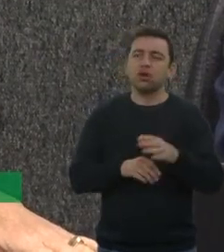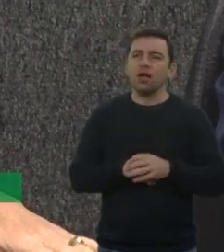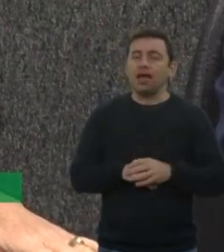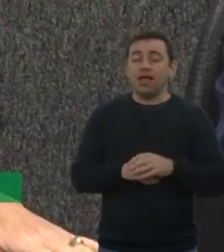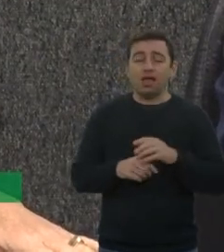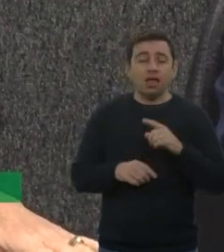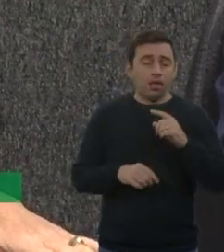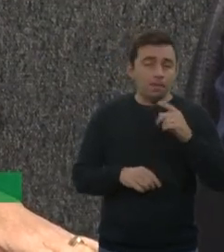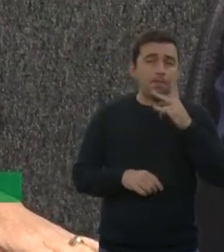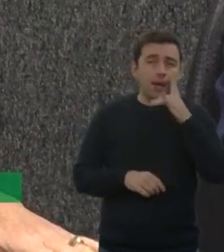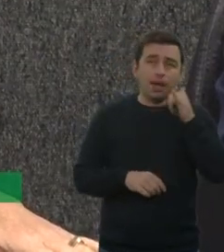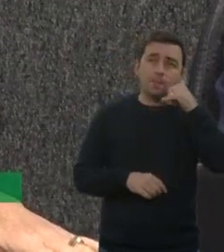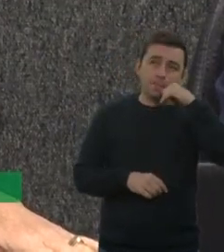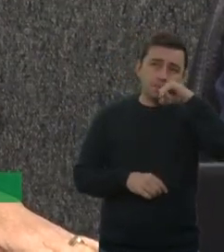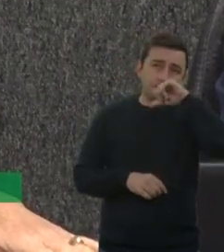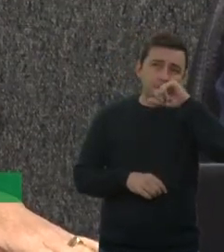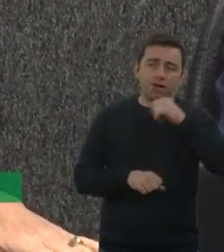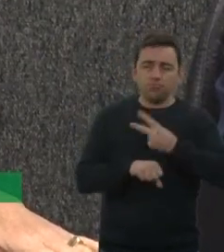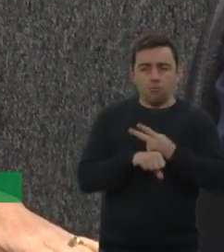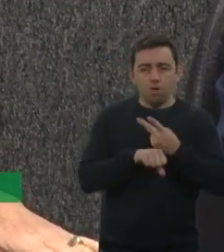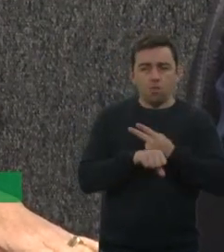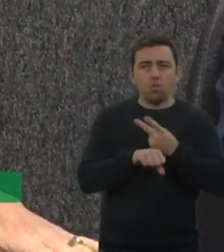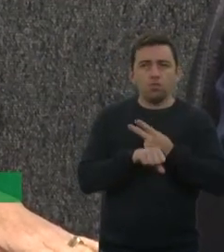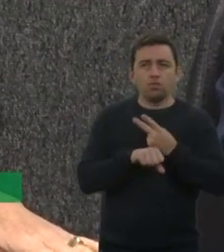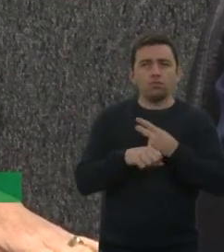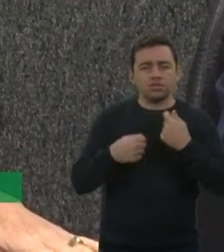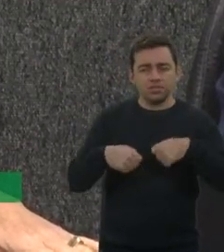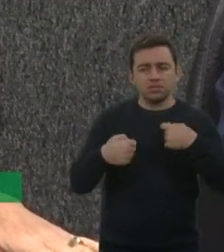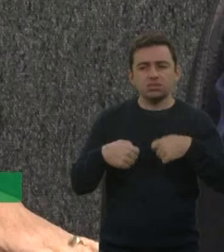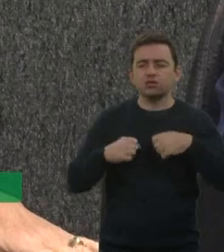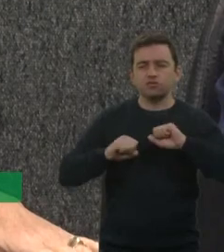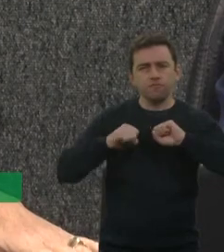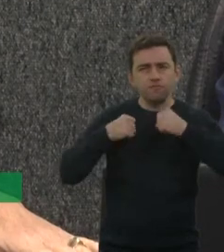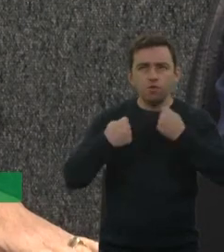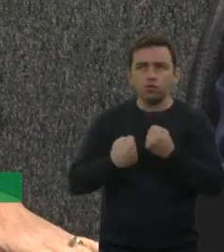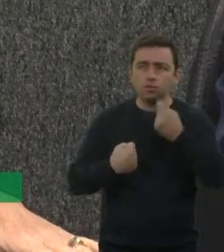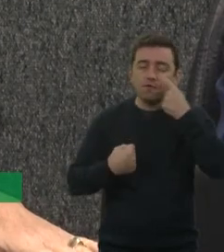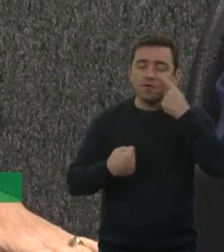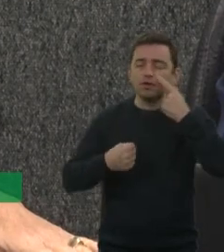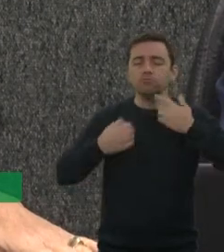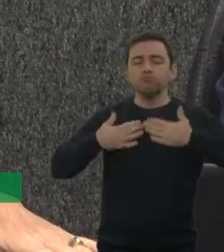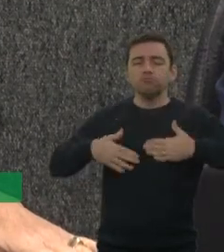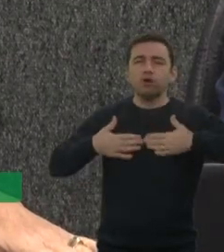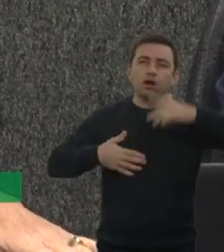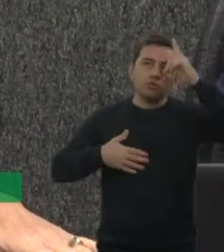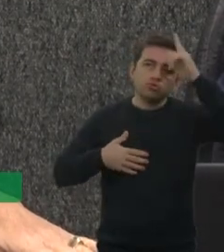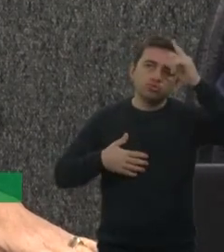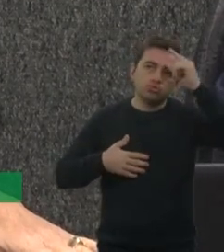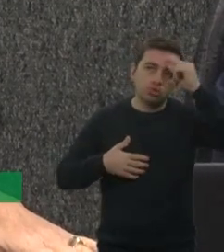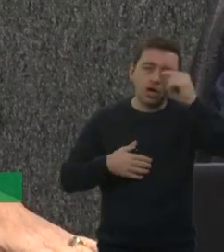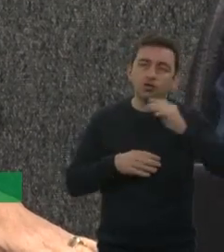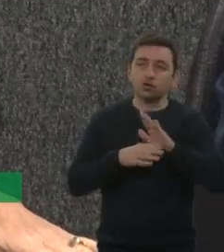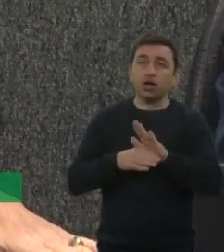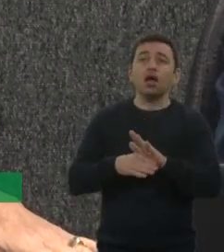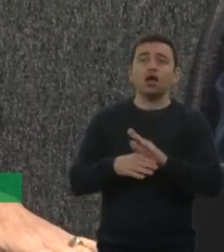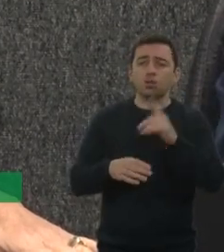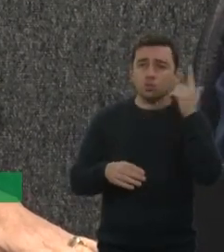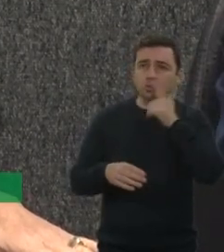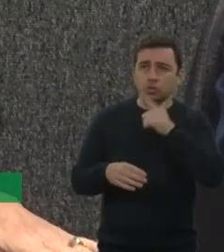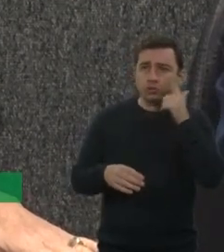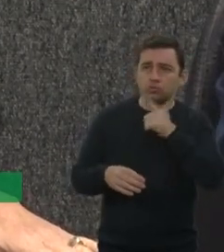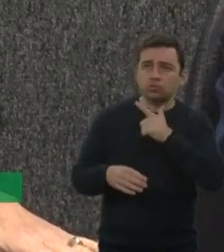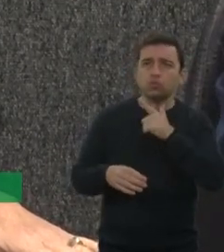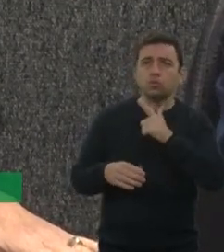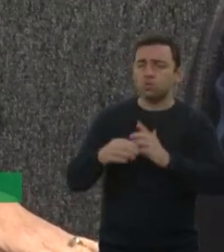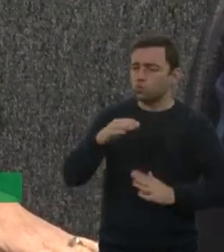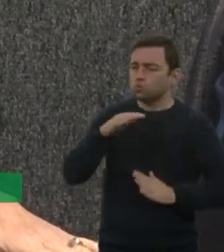instância aquilo que vai aliviar seu coração, é direito, e ele pode chegar na última instância e lá dizer, olha, paizinho,